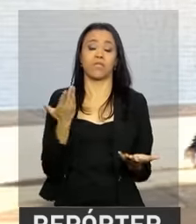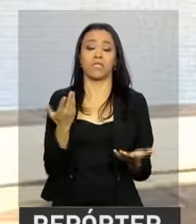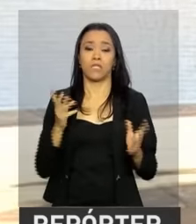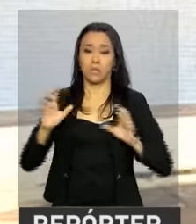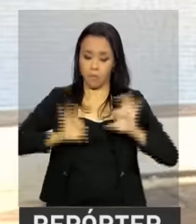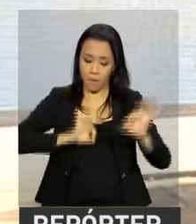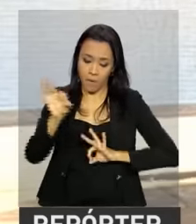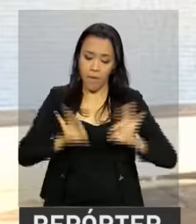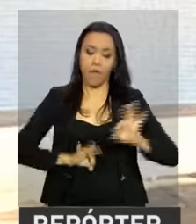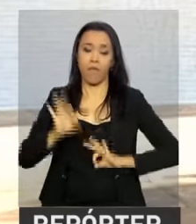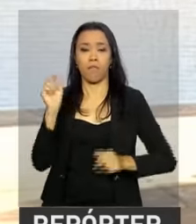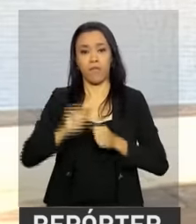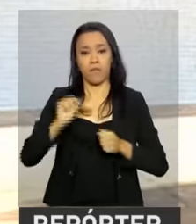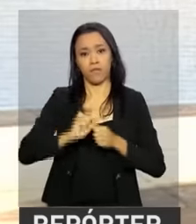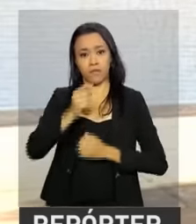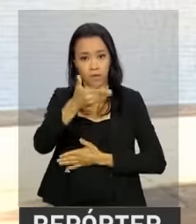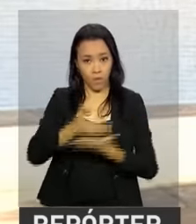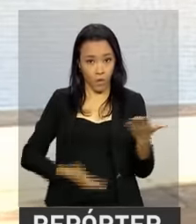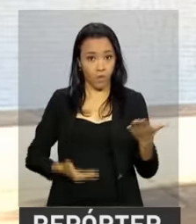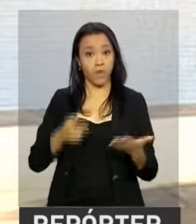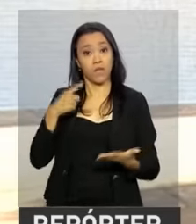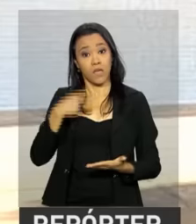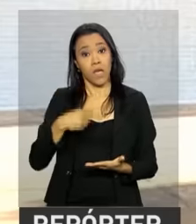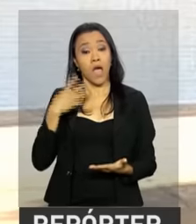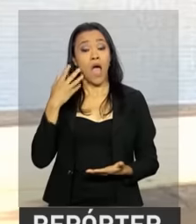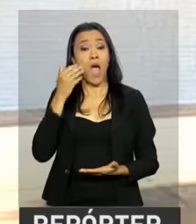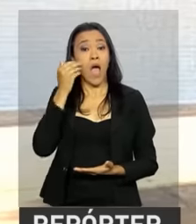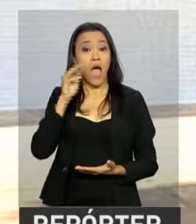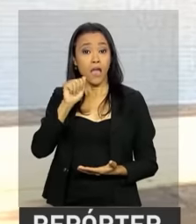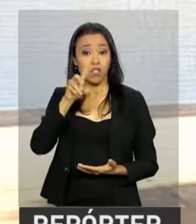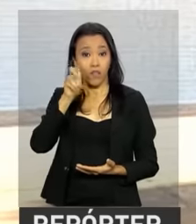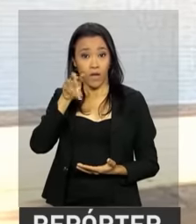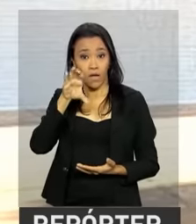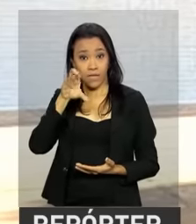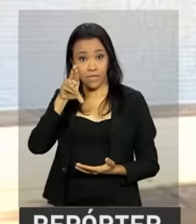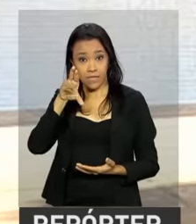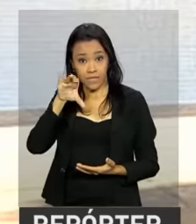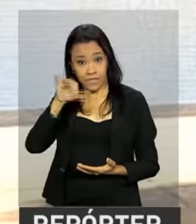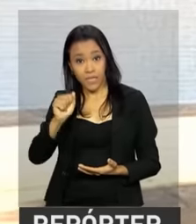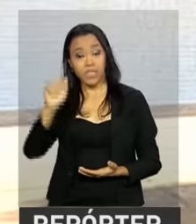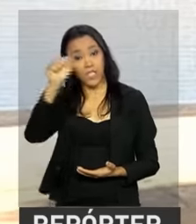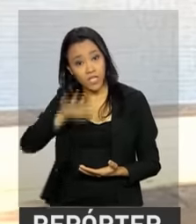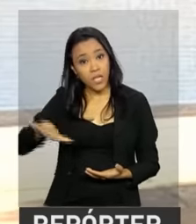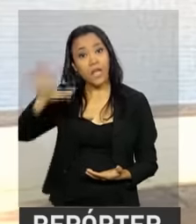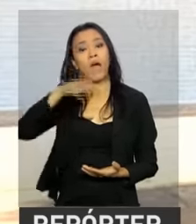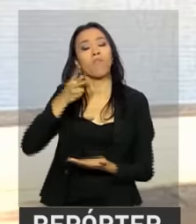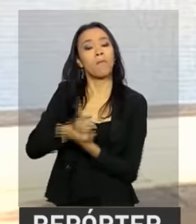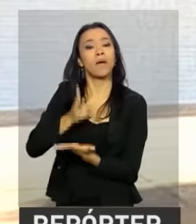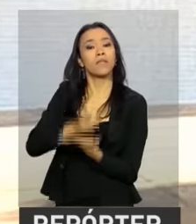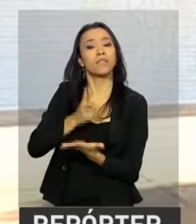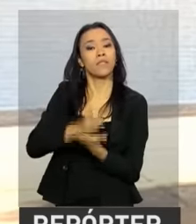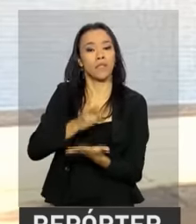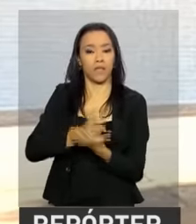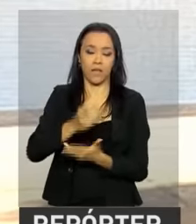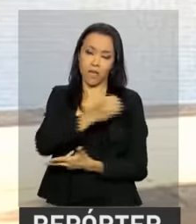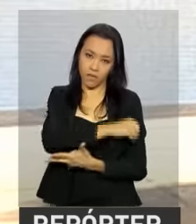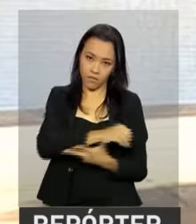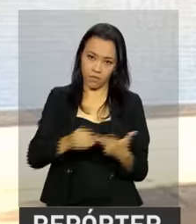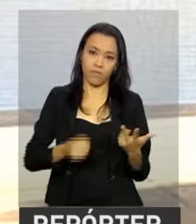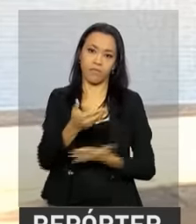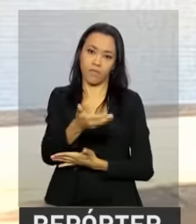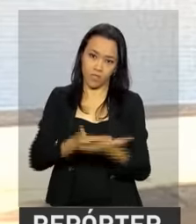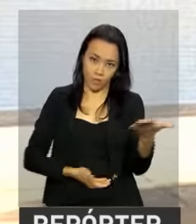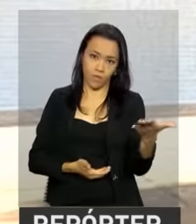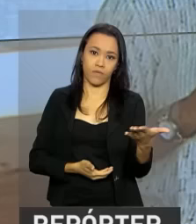União informou que vai atuar judicialmente para defender a manutenção do calendário das provas Leandro